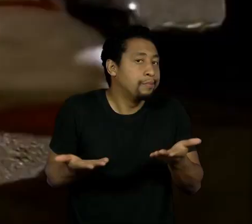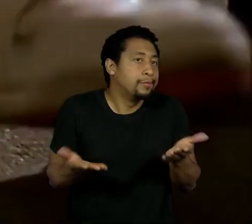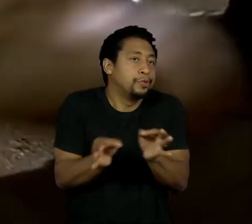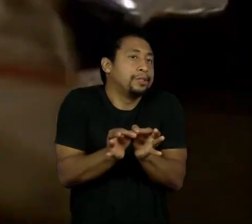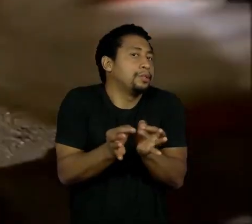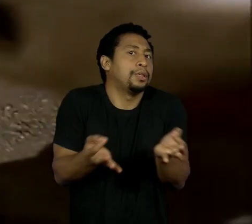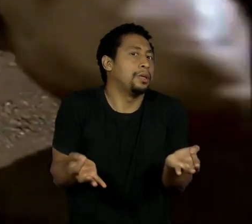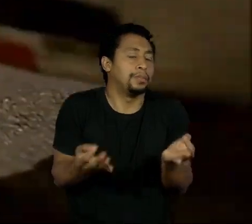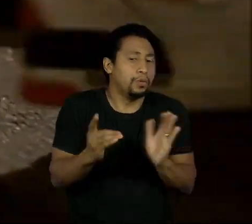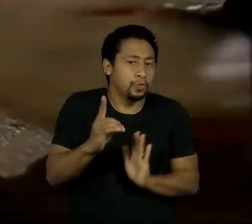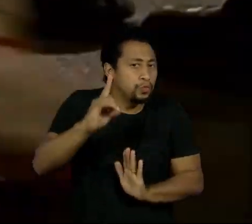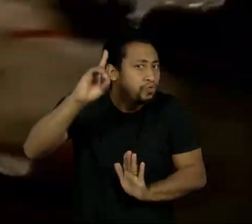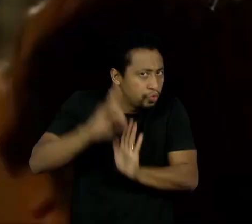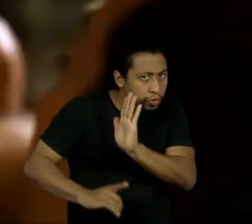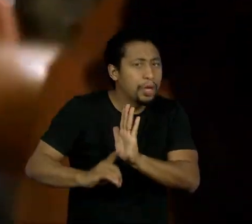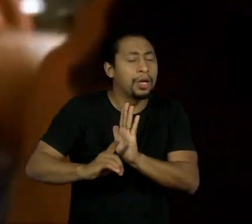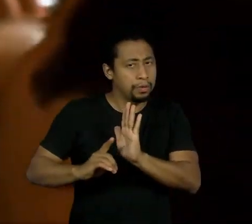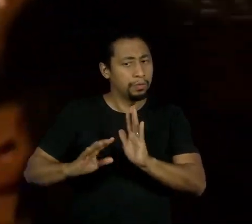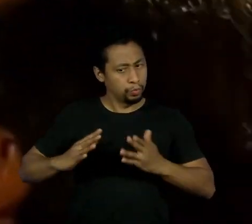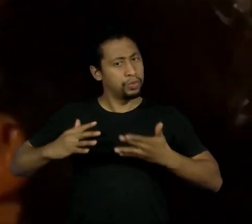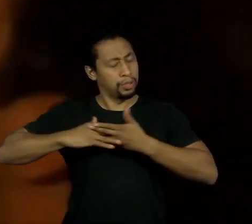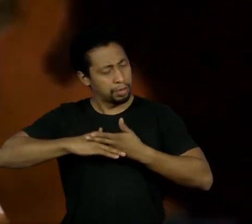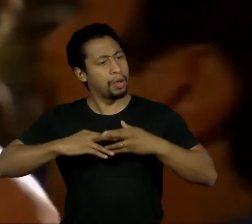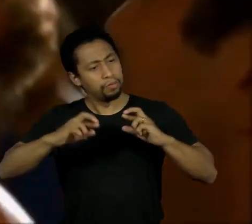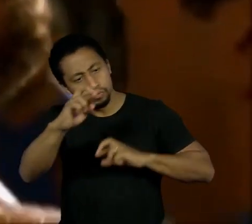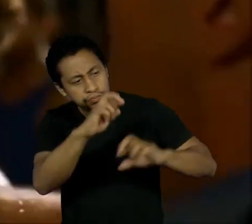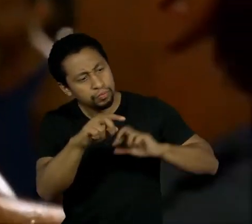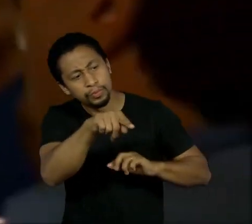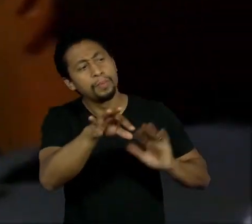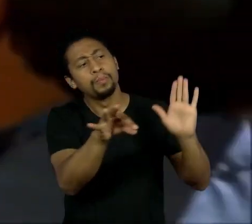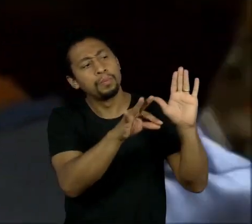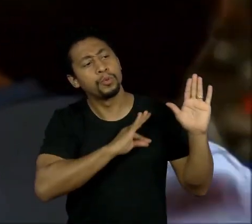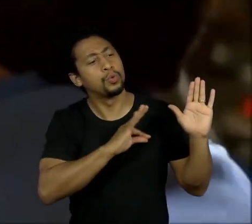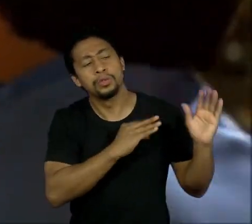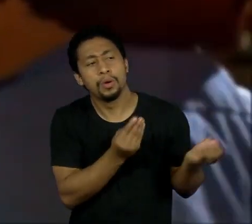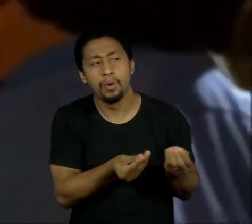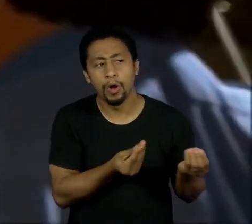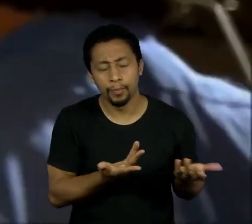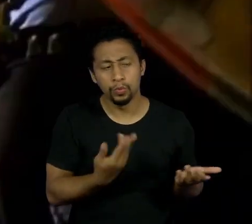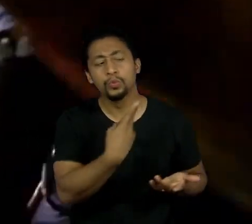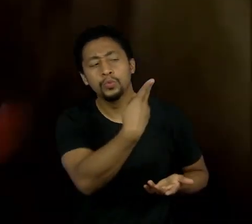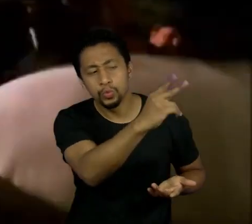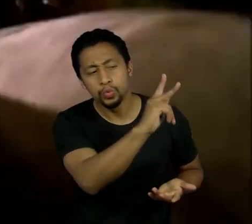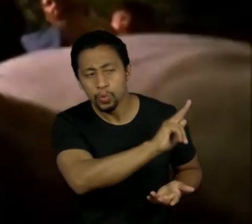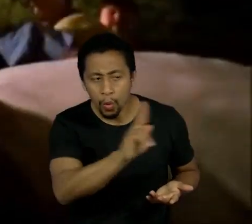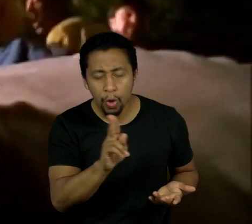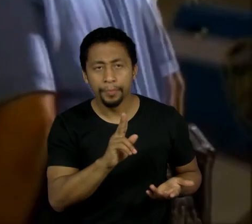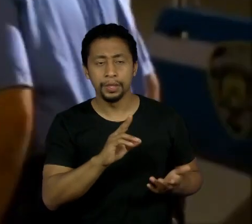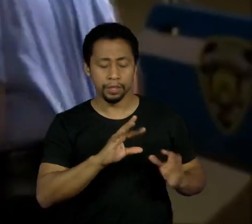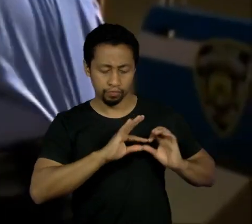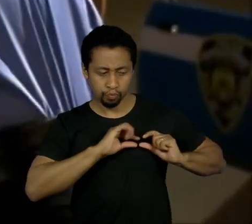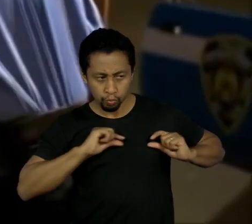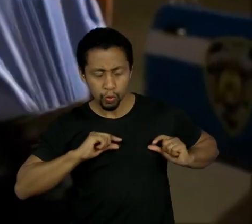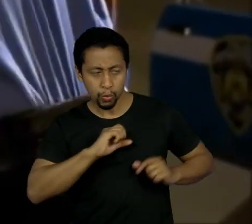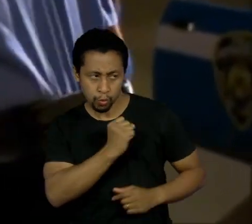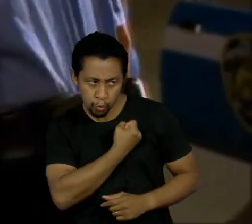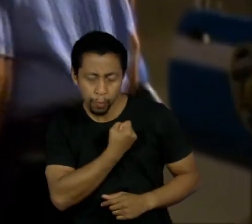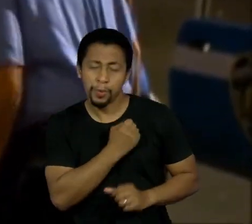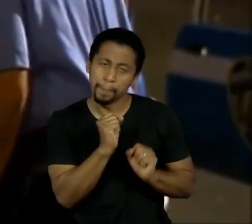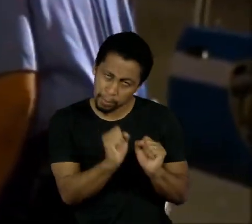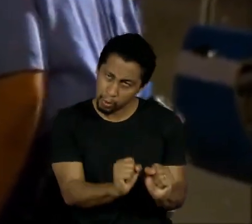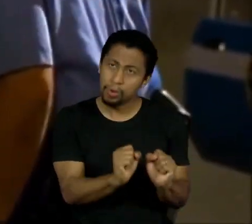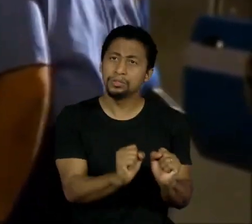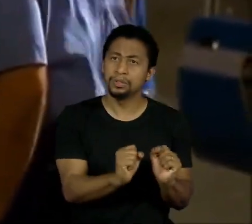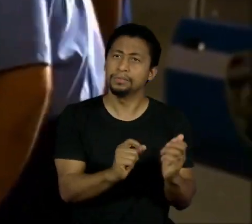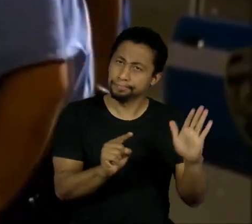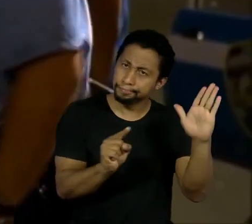um direito de fiscalização da atuação da polícia, porque, na verdade, o policial é um agente do Estado e o cidadão tem direito de saber quem está